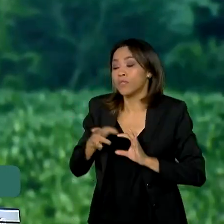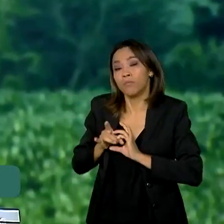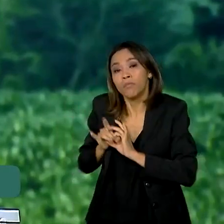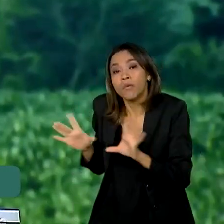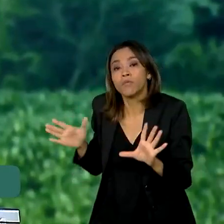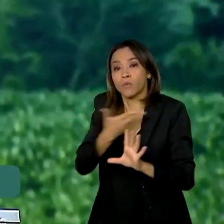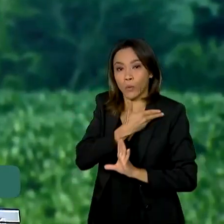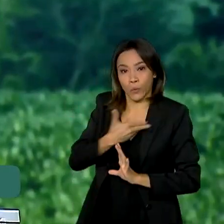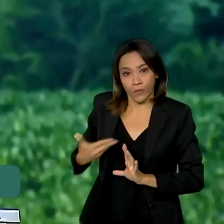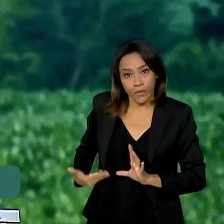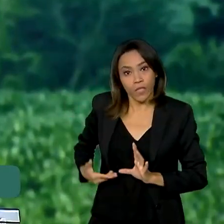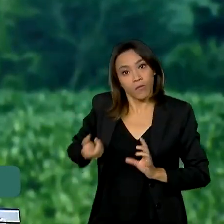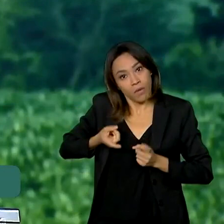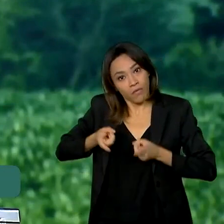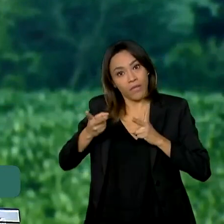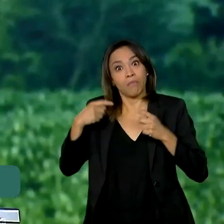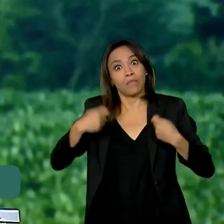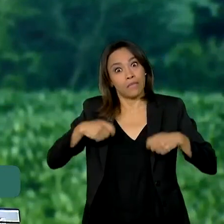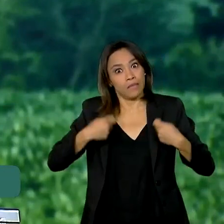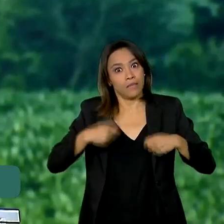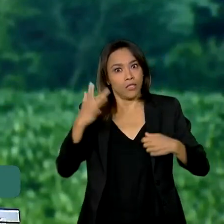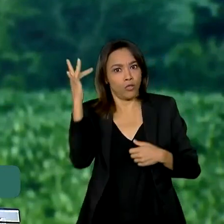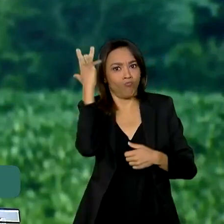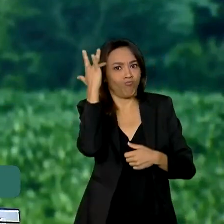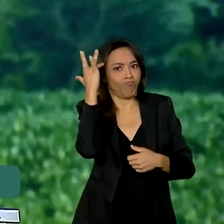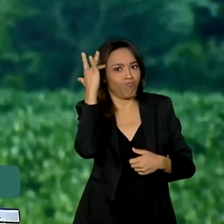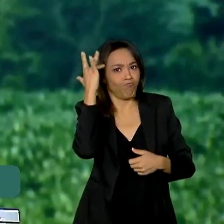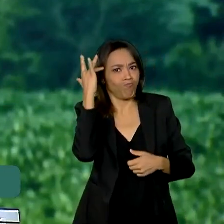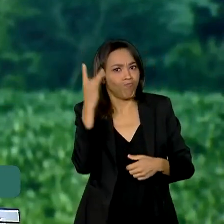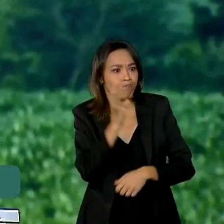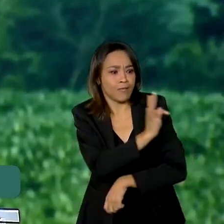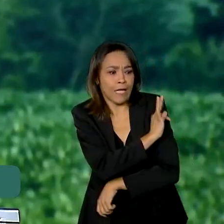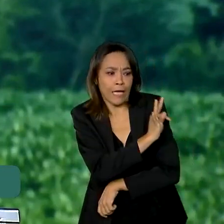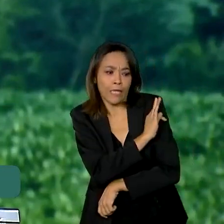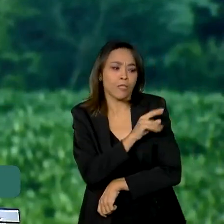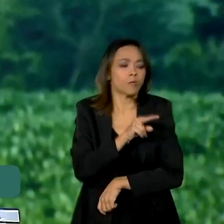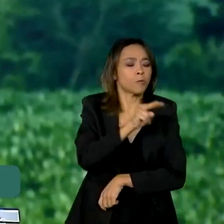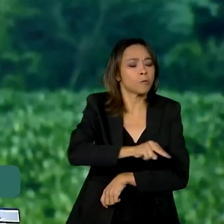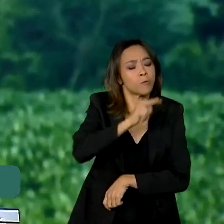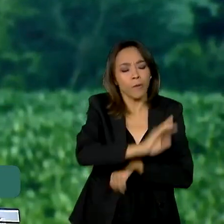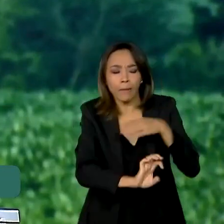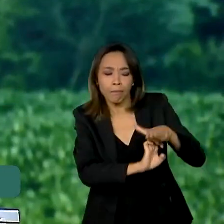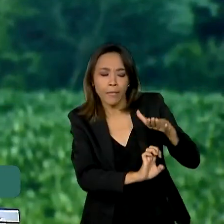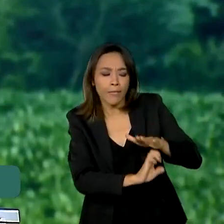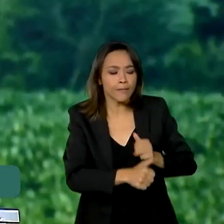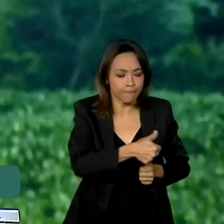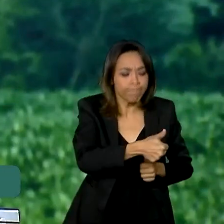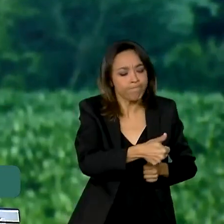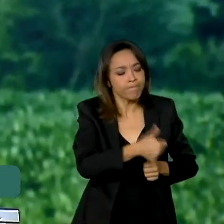muito de muita qualificação e discussão técnica para que isso possa lograr êxito e sempre